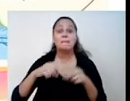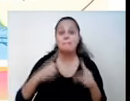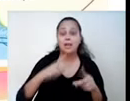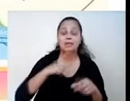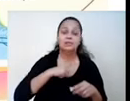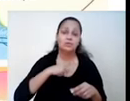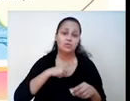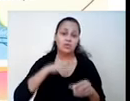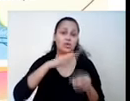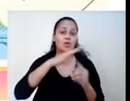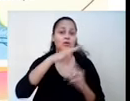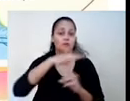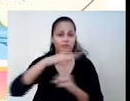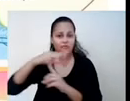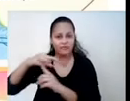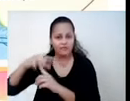todo.